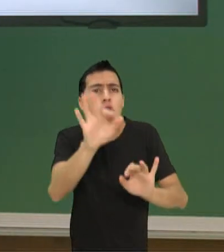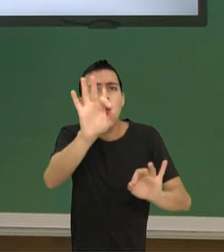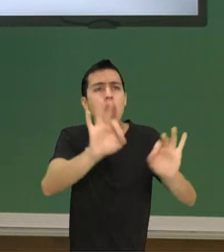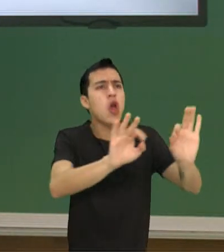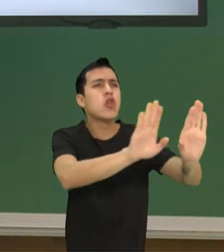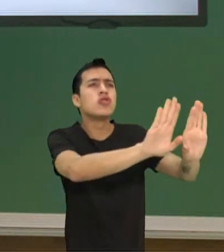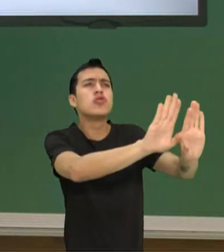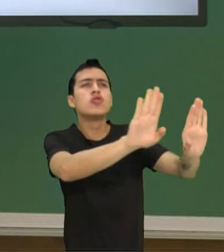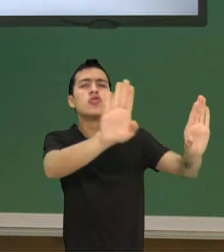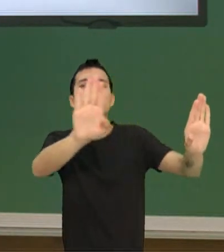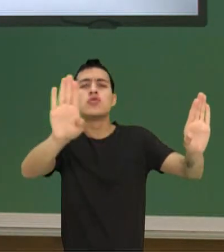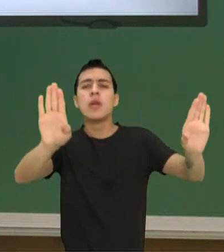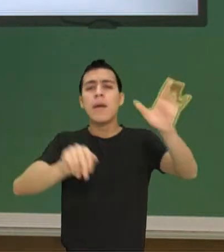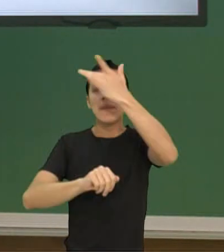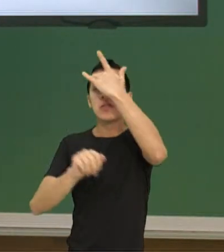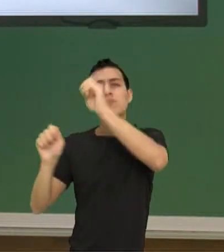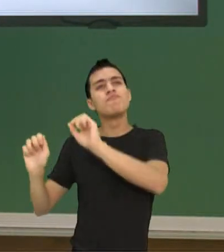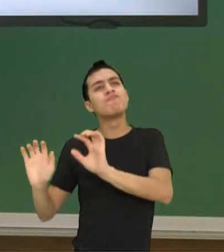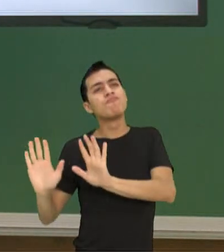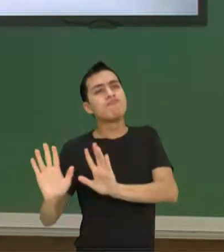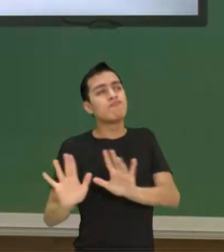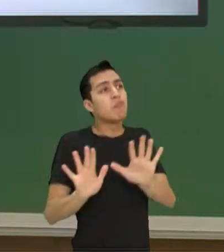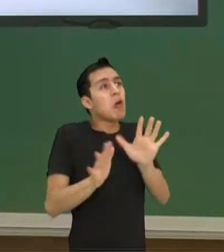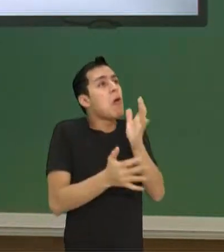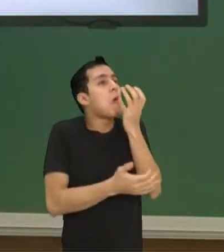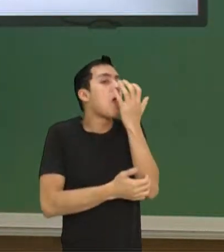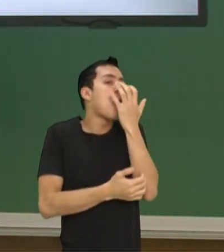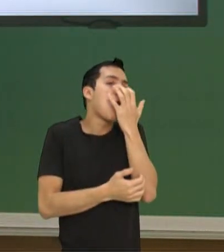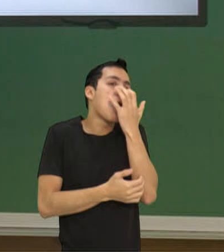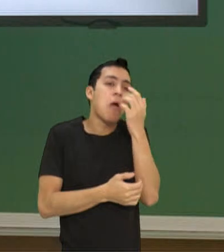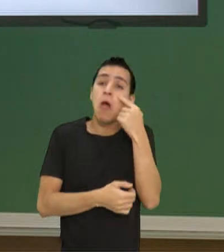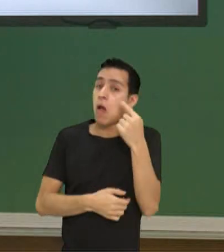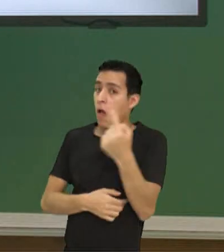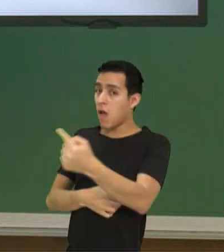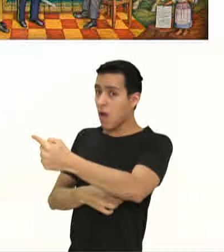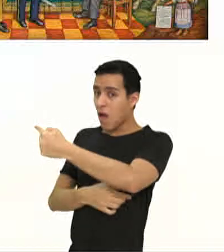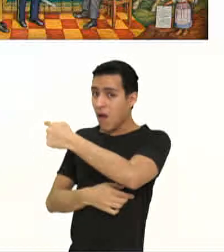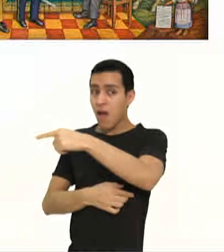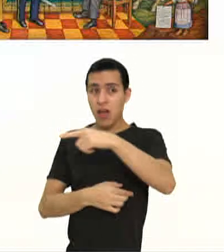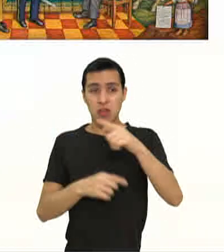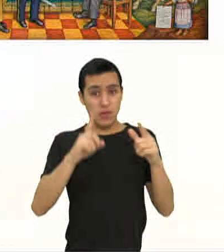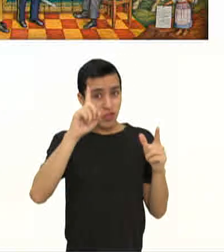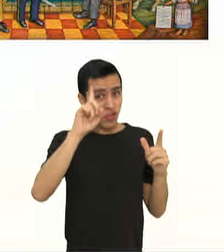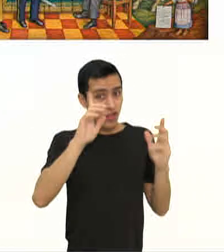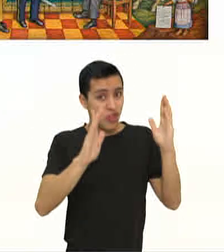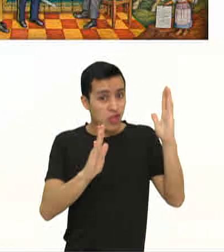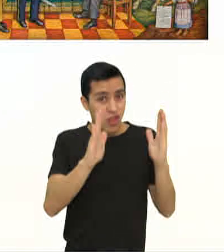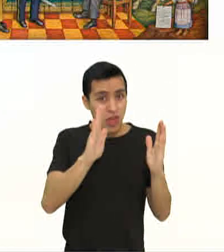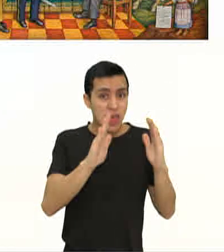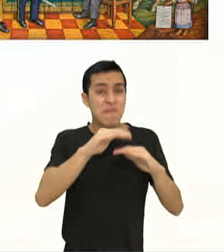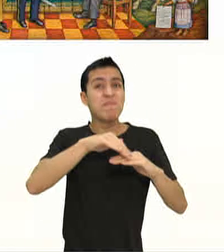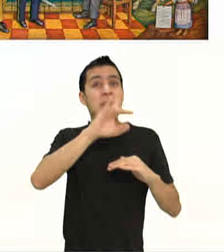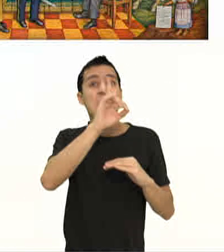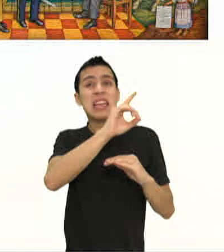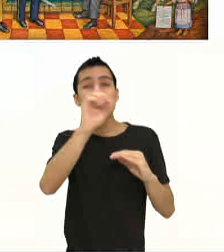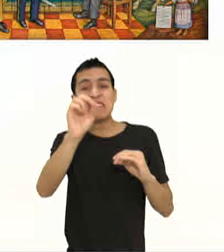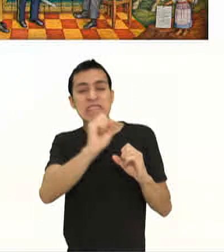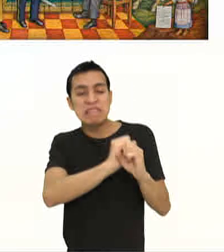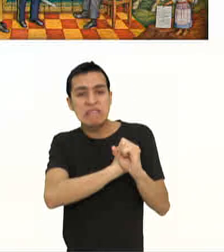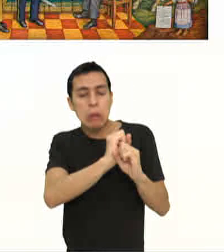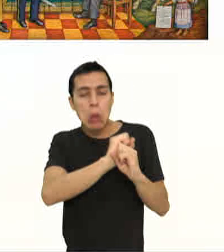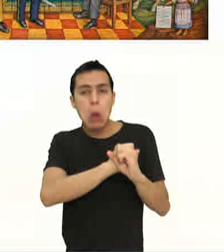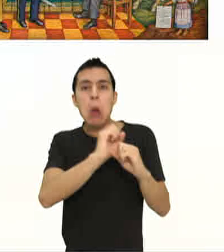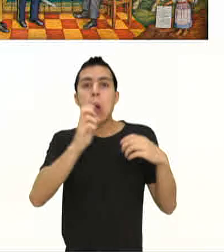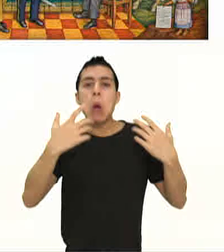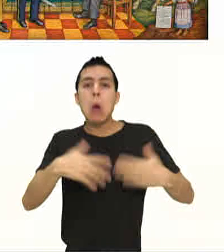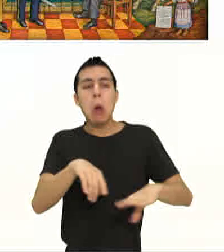preparando o espectador para essa obra. Tá aqui ela, né? Observe também a data, gente. É mais de 100 anos, né,